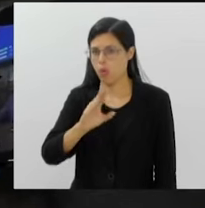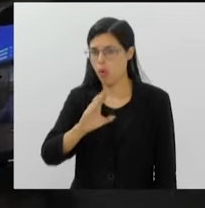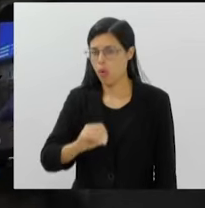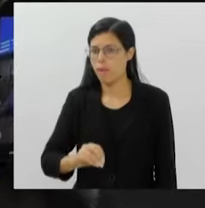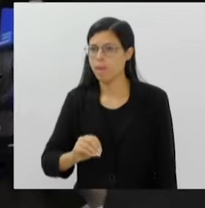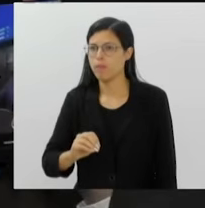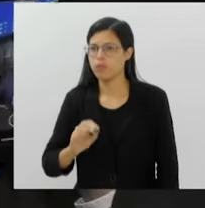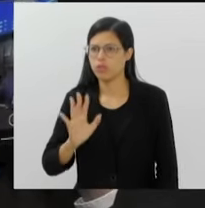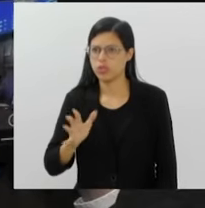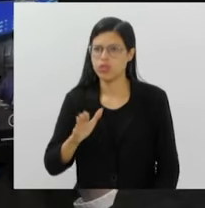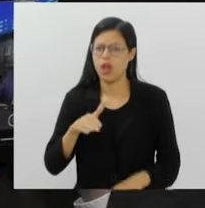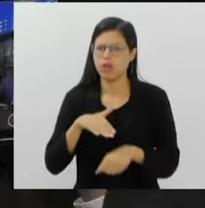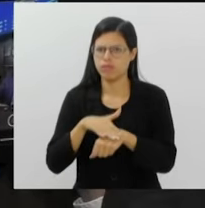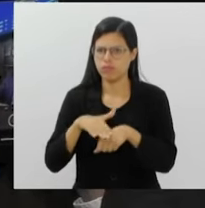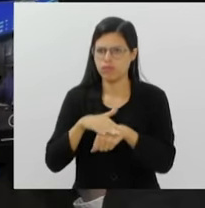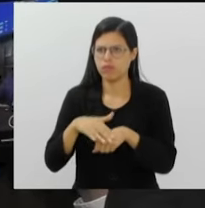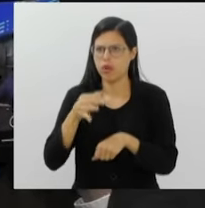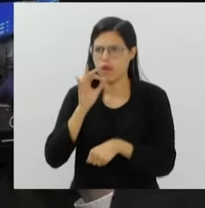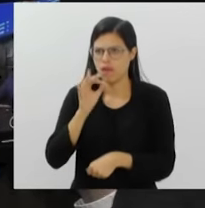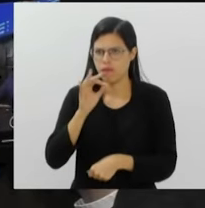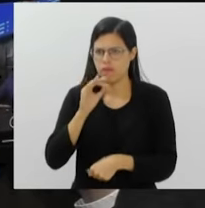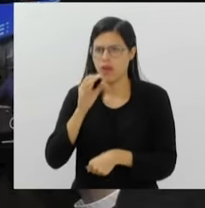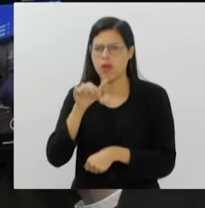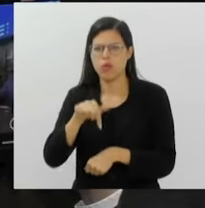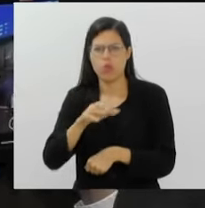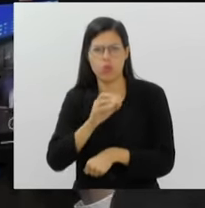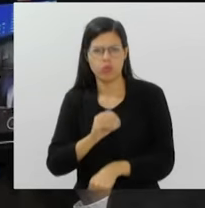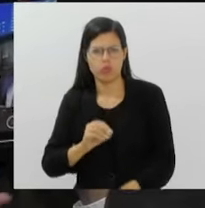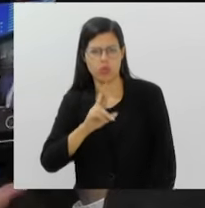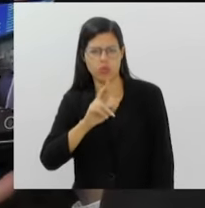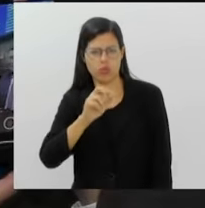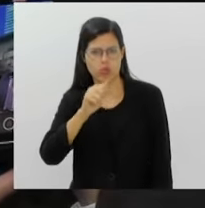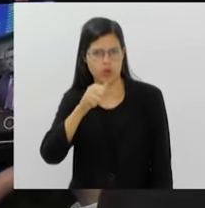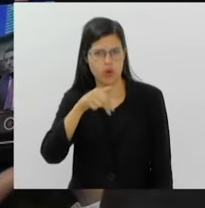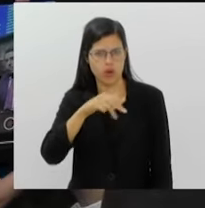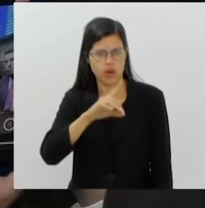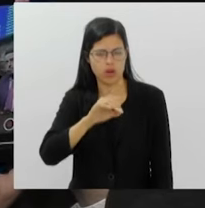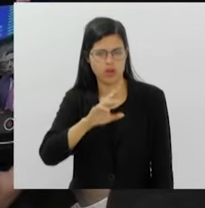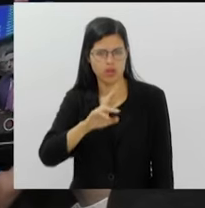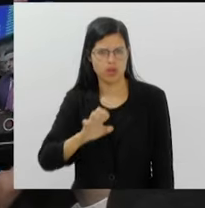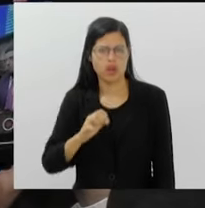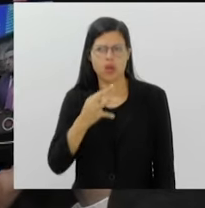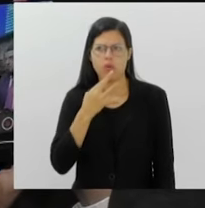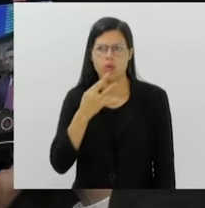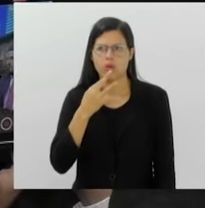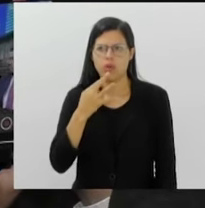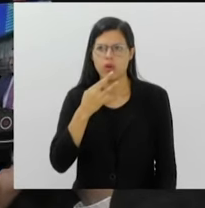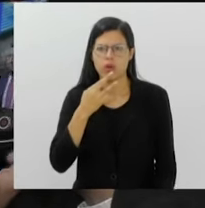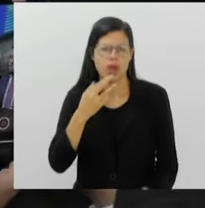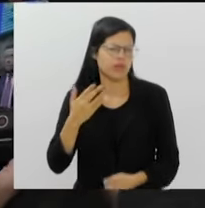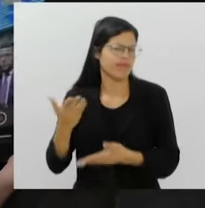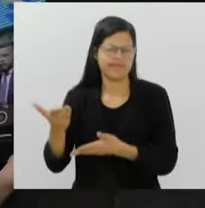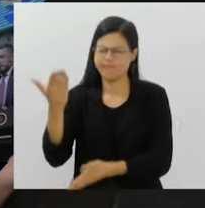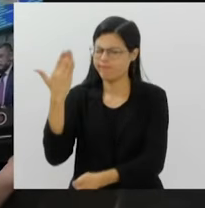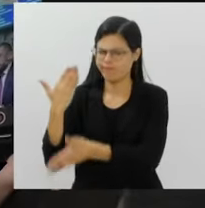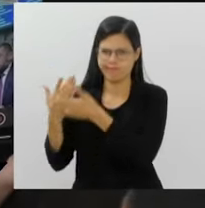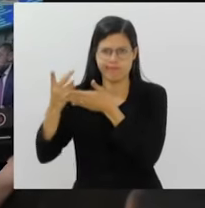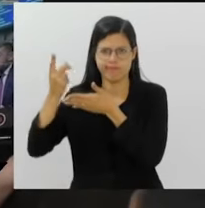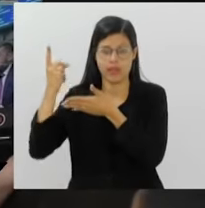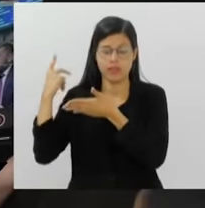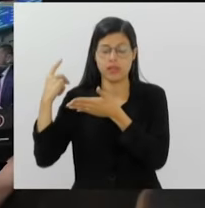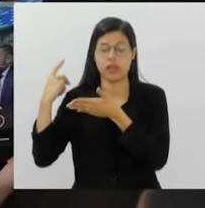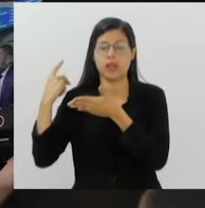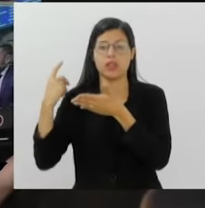diretores da emissora, que é o querido doutor André Dias, que eu o conheço desde o tempo de show business, de gravadora, etc. e